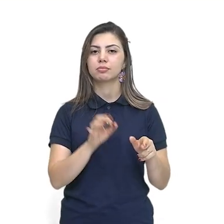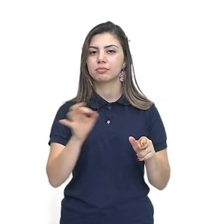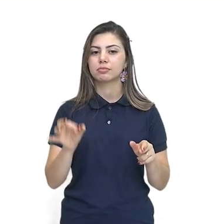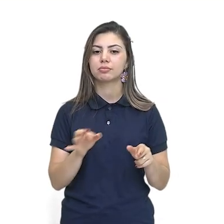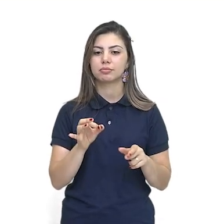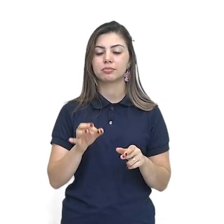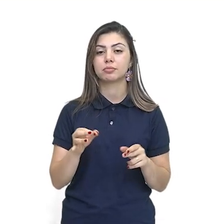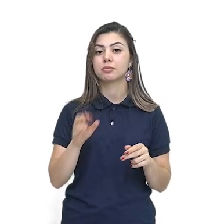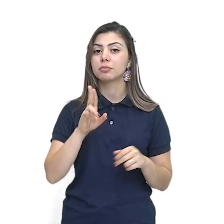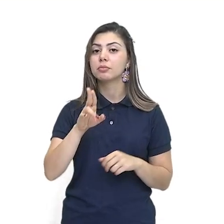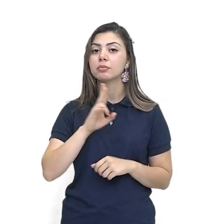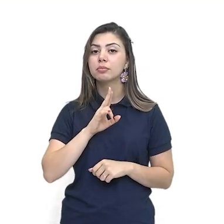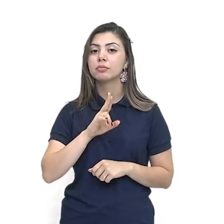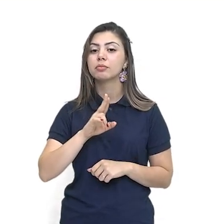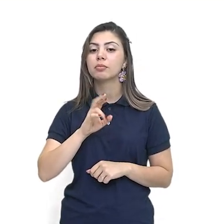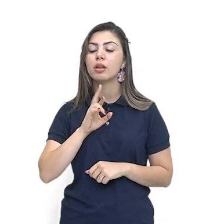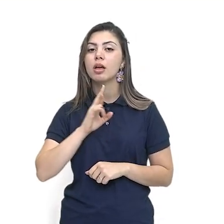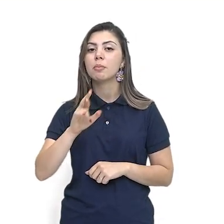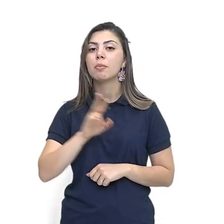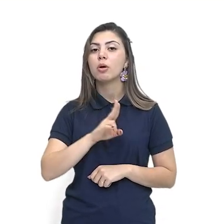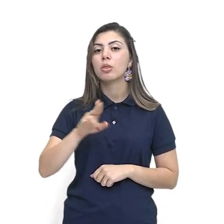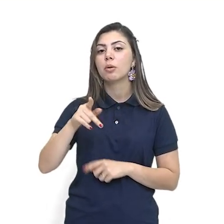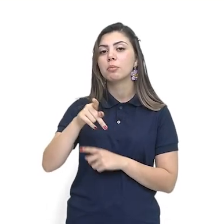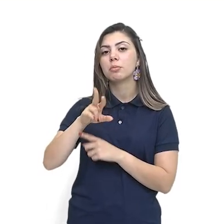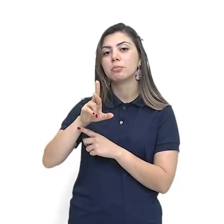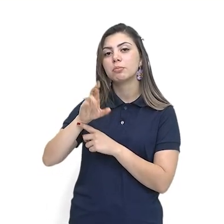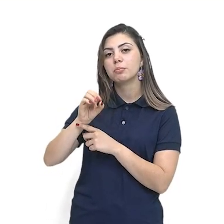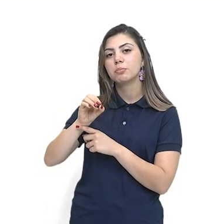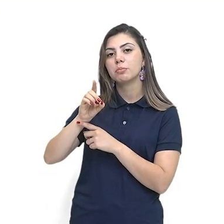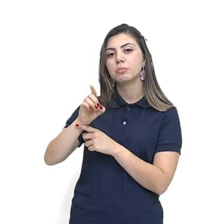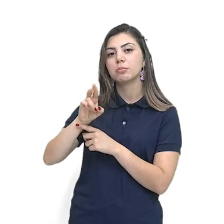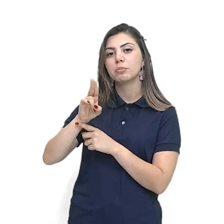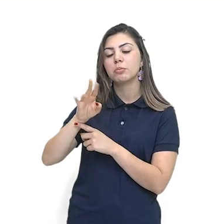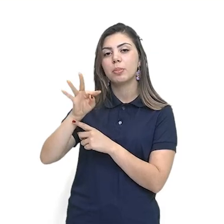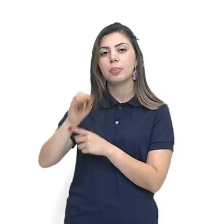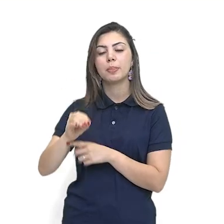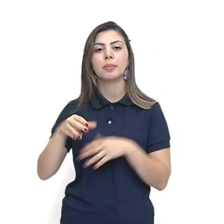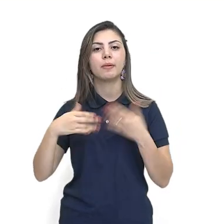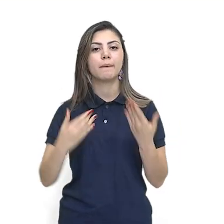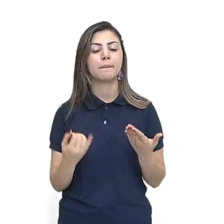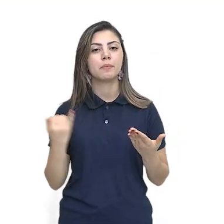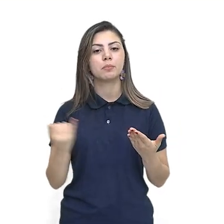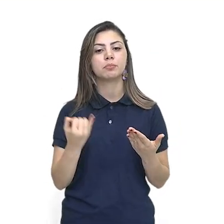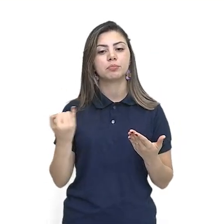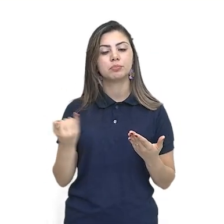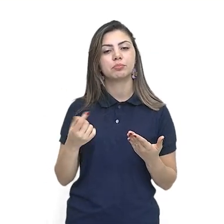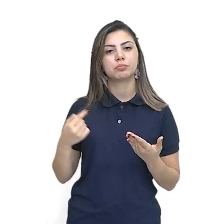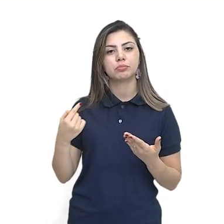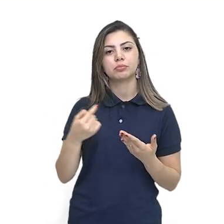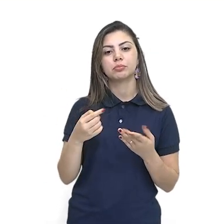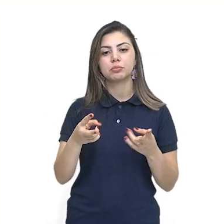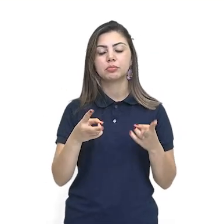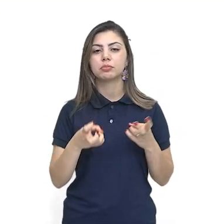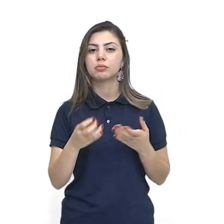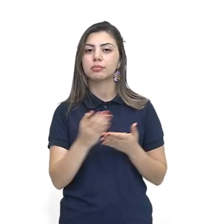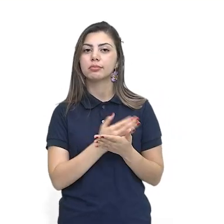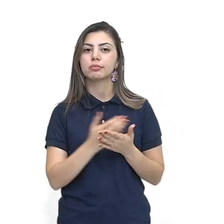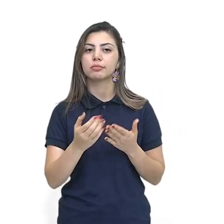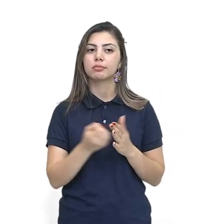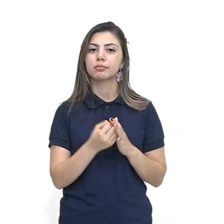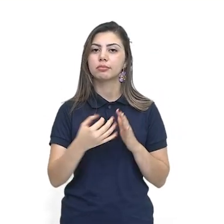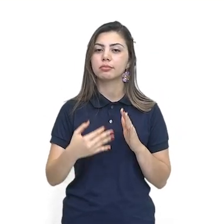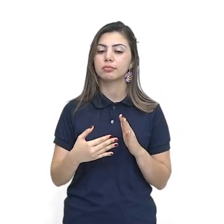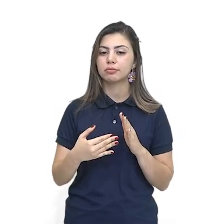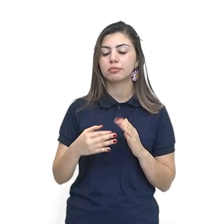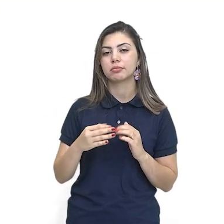nós chamamos de produto. Então, é muito importante, né, nós revermos também algumas